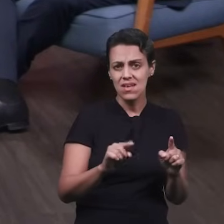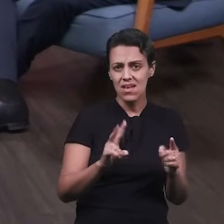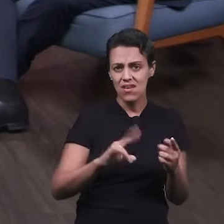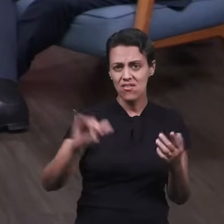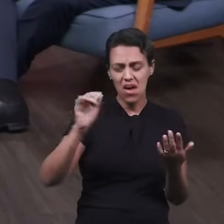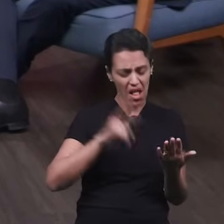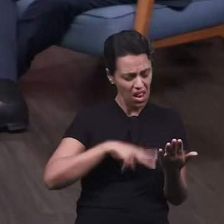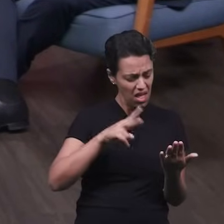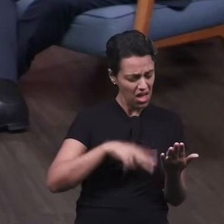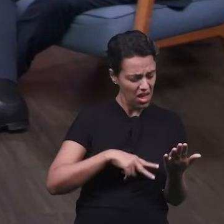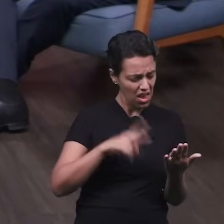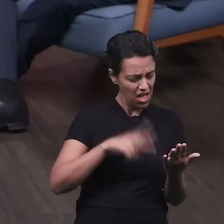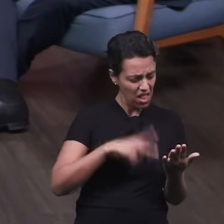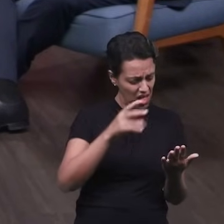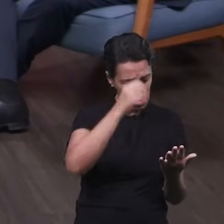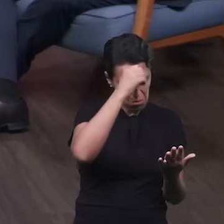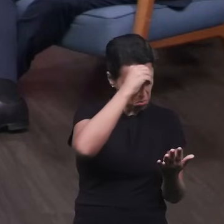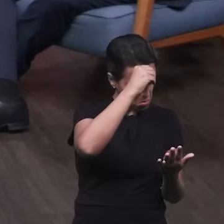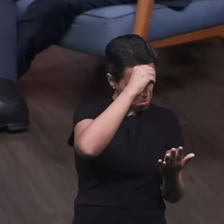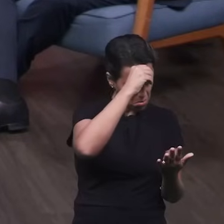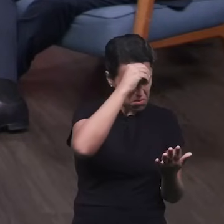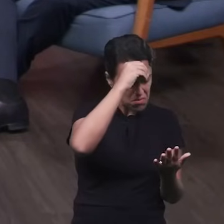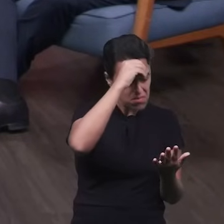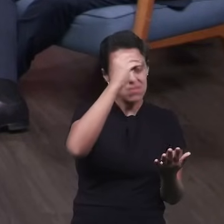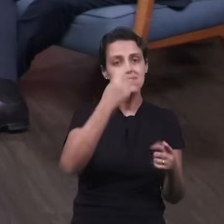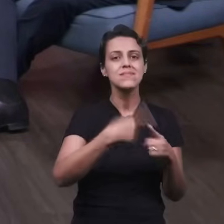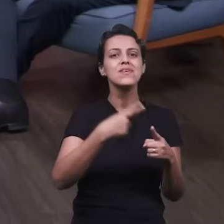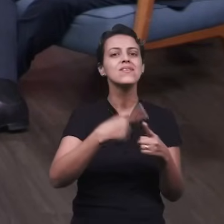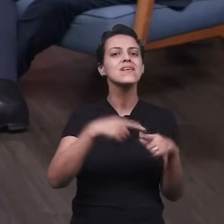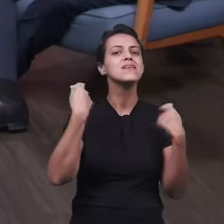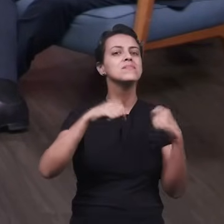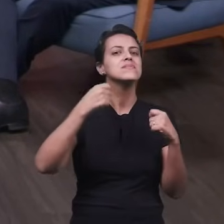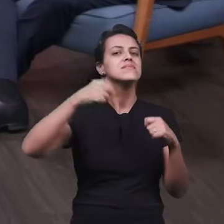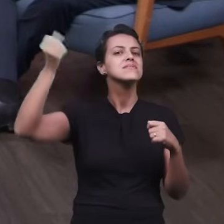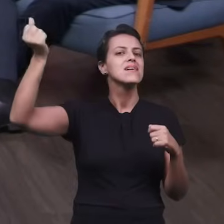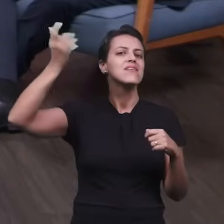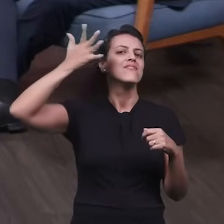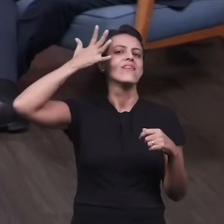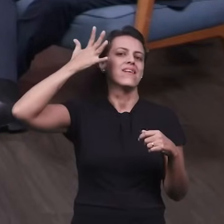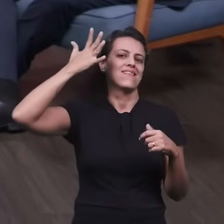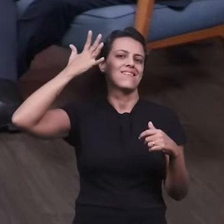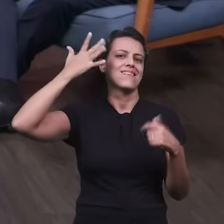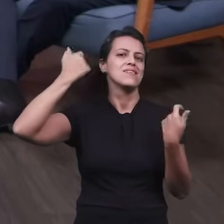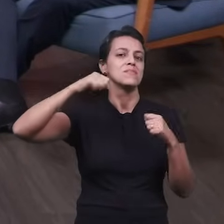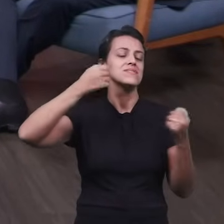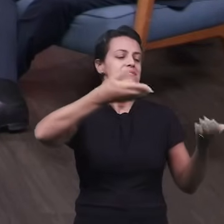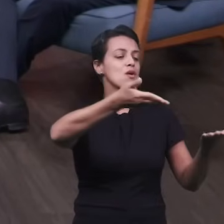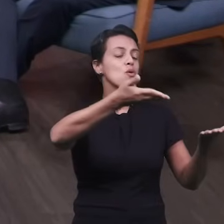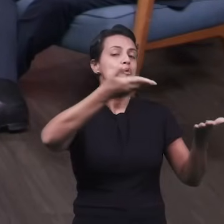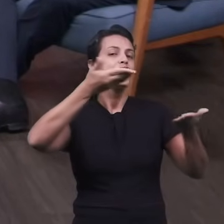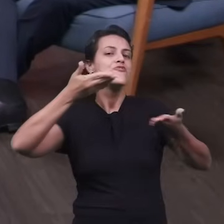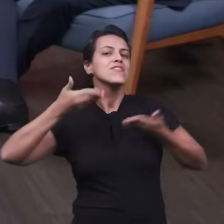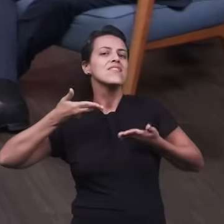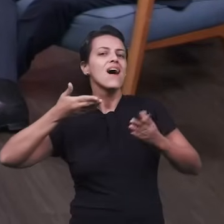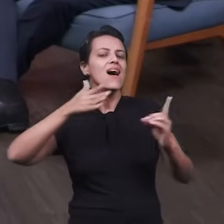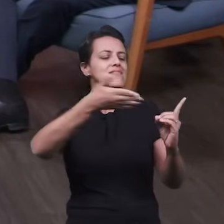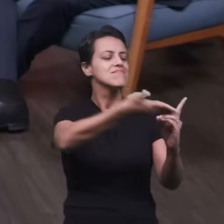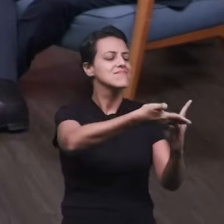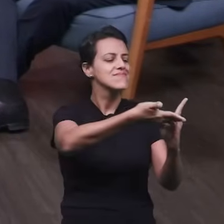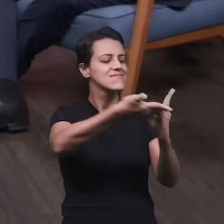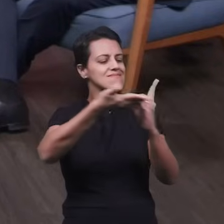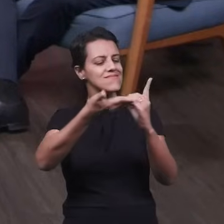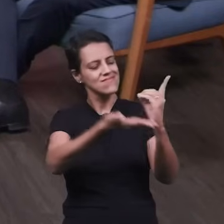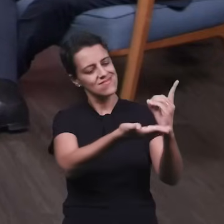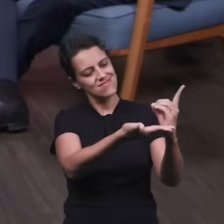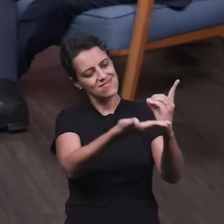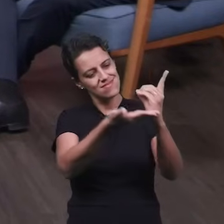o intérprete da Bíblia, vai ser o Espírito Santo que vai revelar mesmo. Amém. Tem mistérios. Né? Você só entra convidado. Só entra convidado. Quem introduz é o